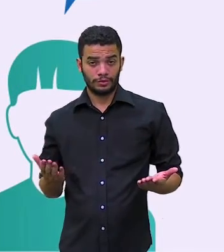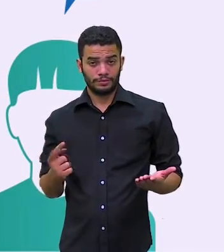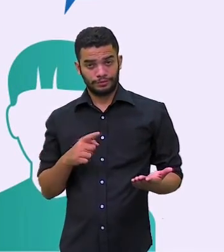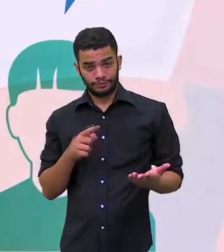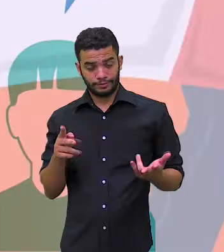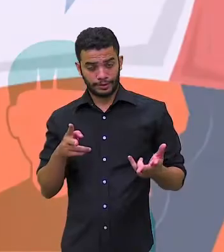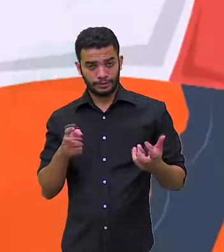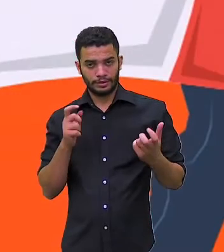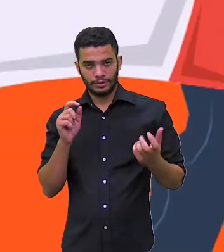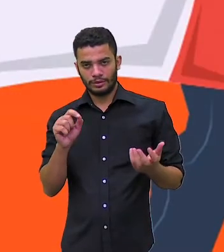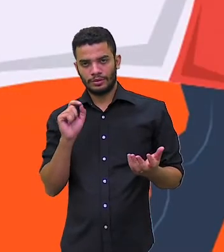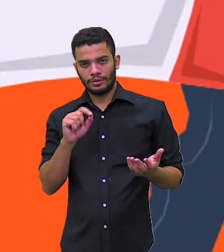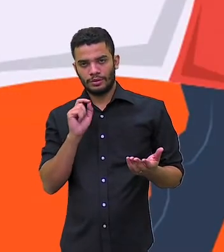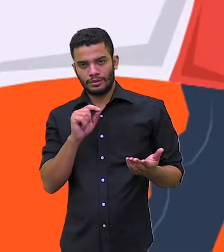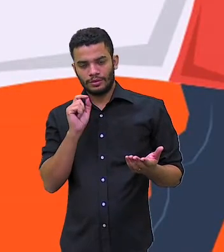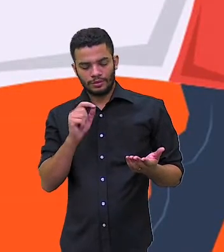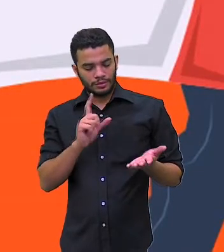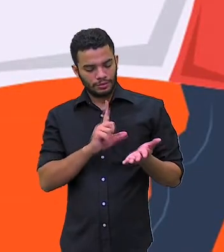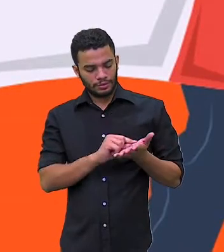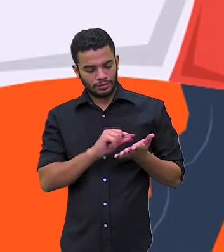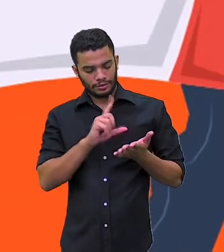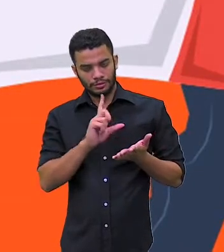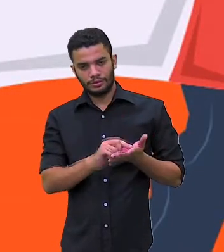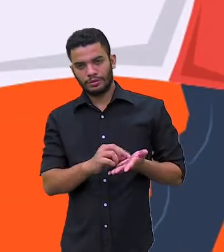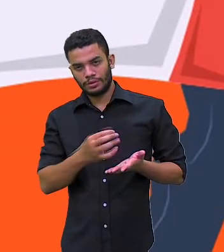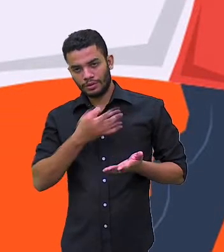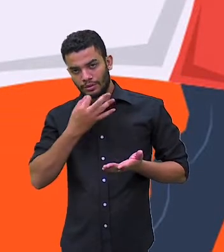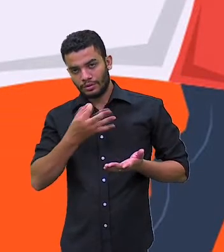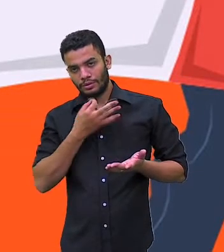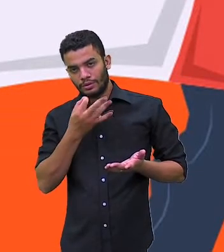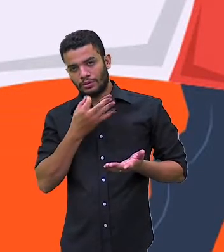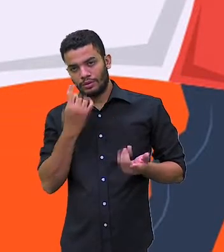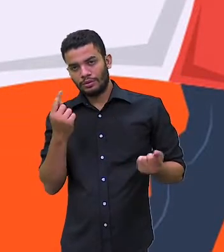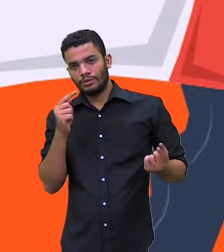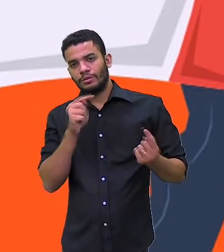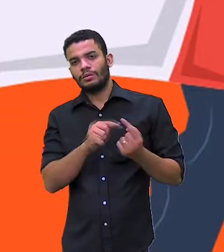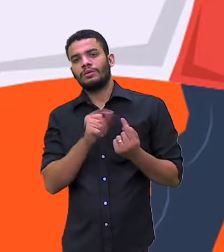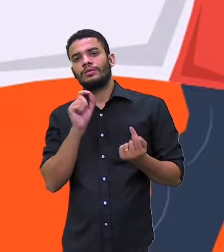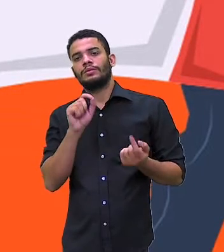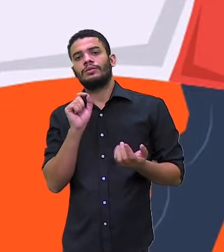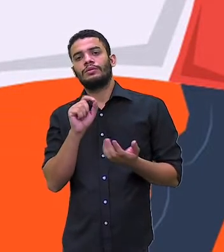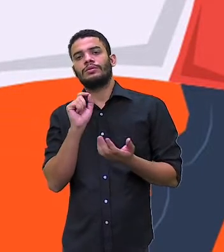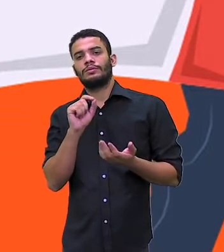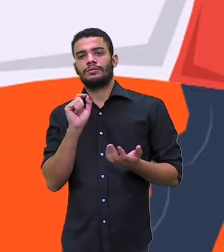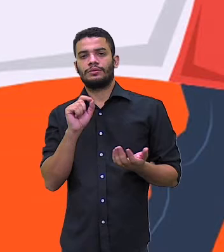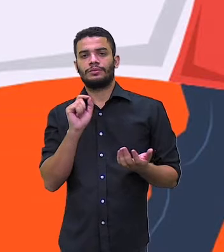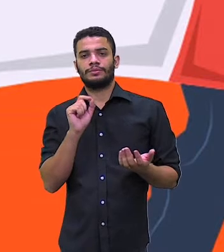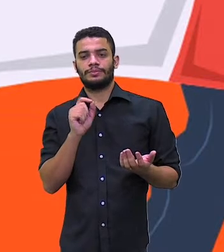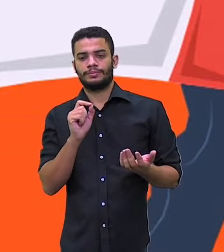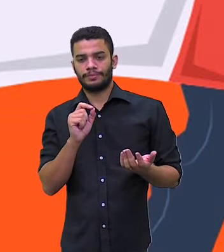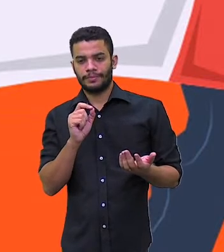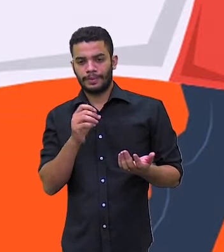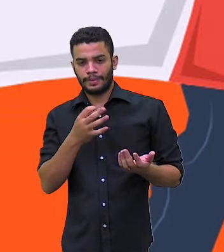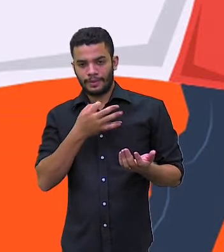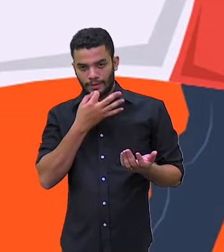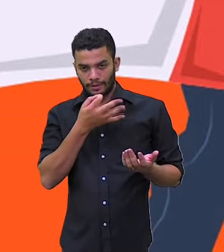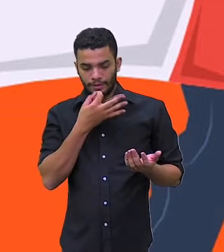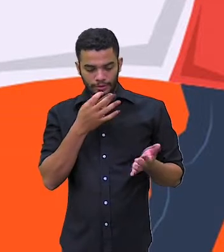percebemos que o artigo de opinião é utilizado para expressar um posicionamento sobre algum assunto do